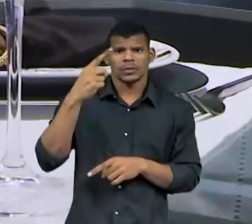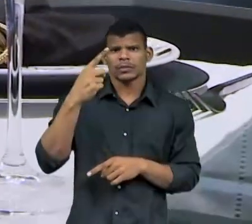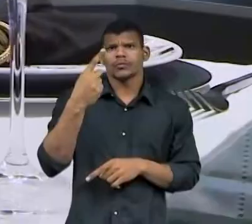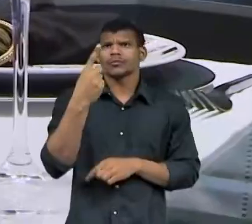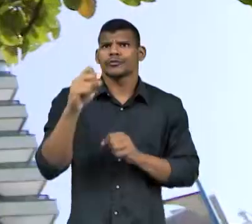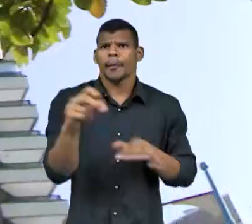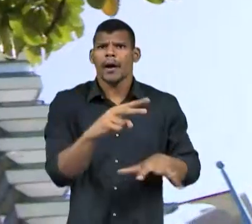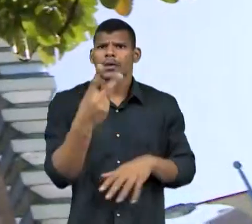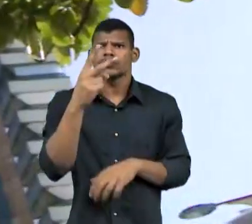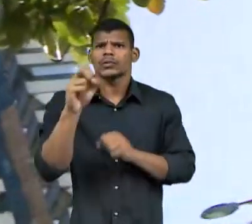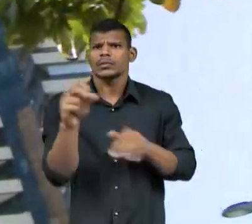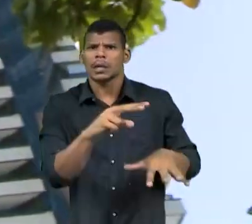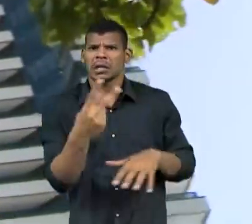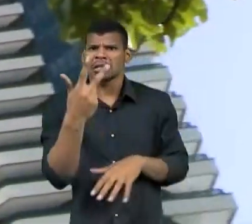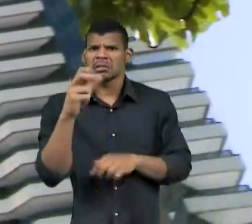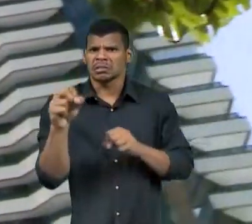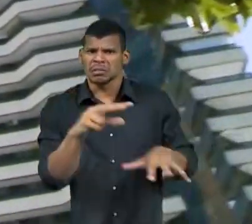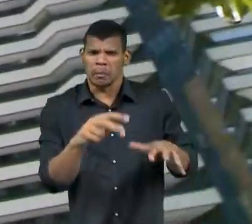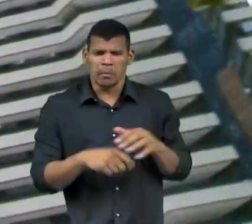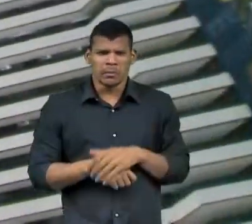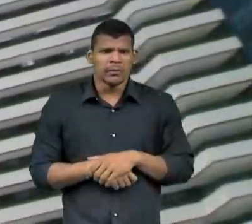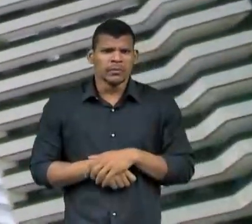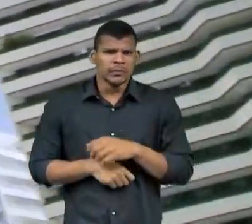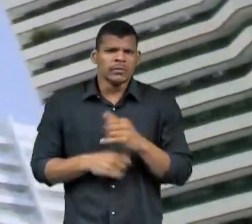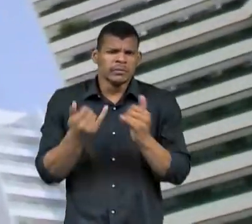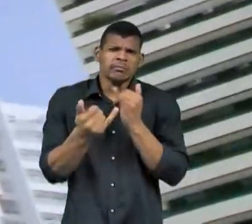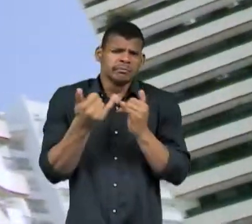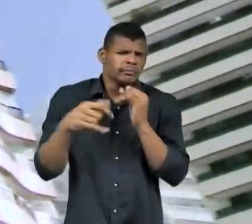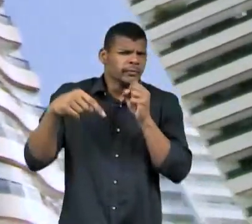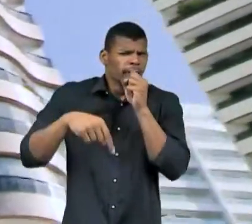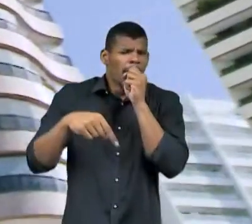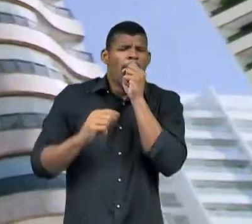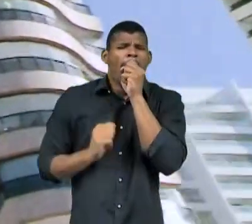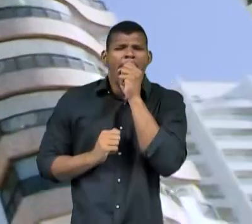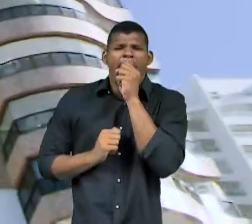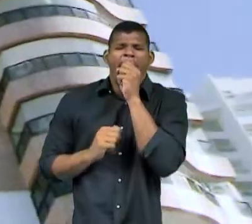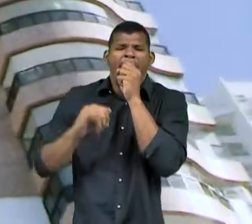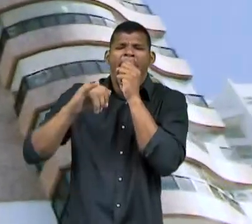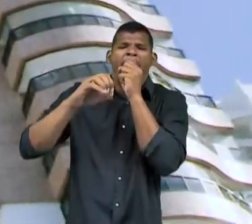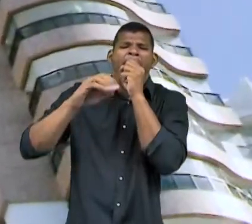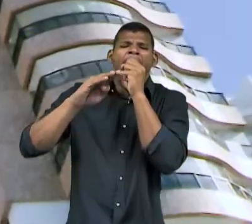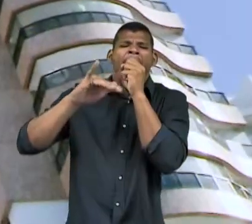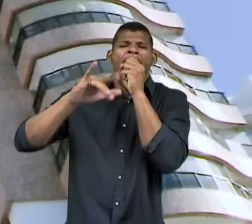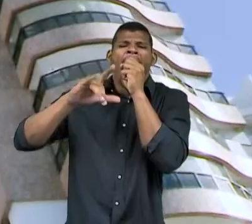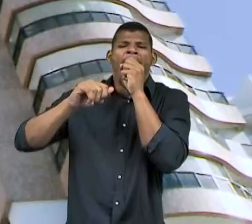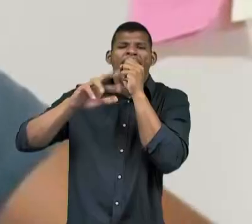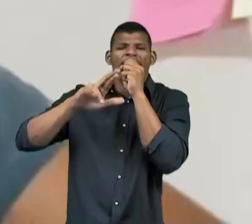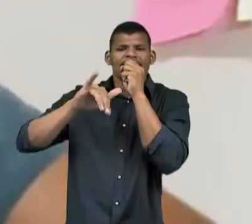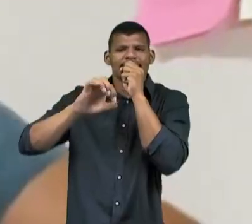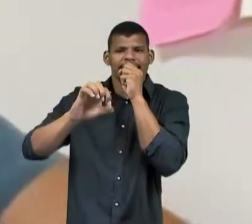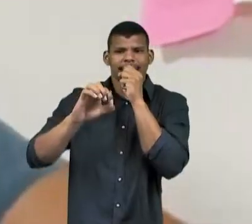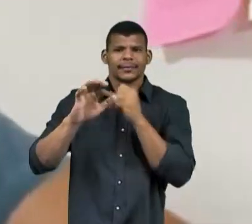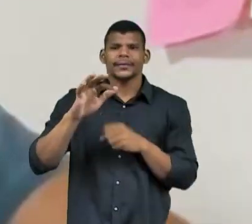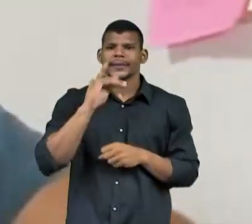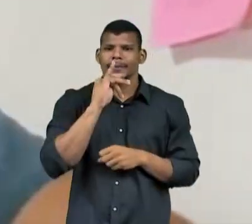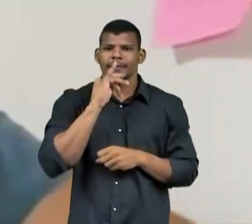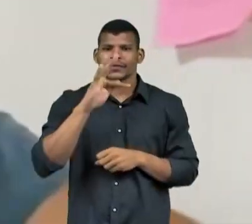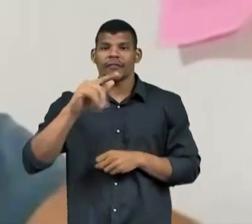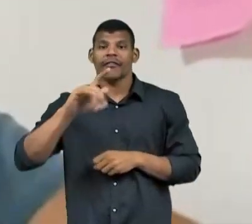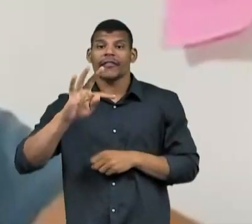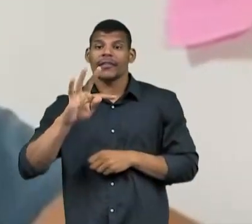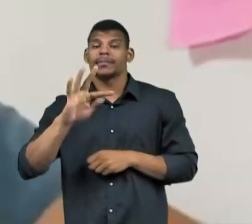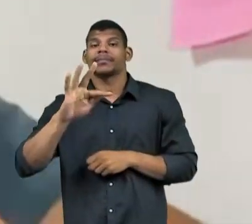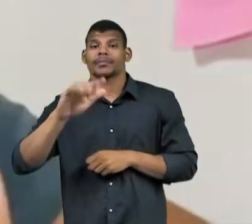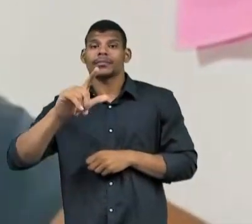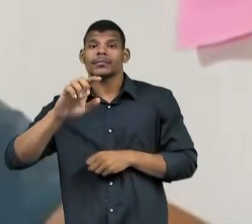ou meses. Algo parecido com o que já é praticado no mercado imobiliário com o aluguel de flats, mas que agora alia